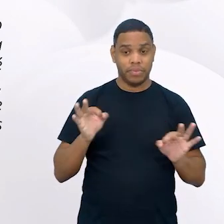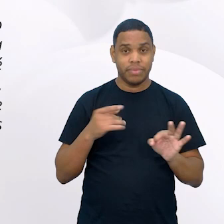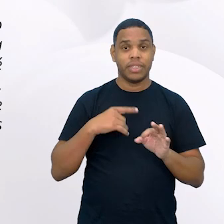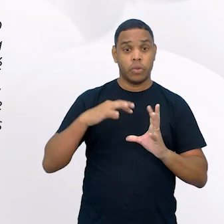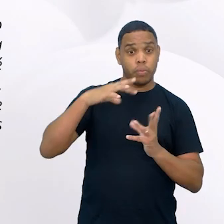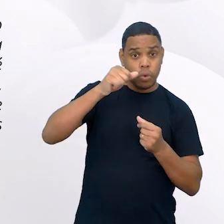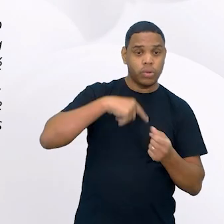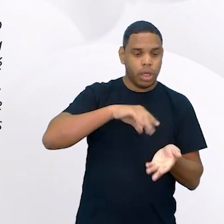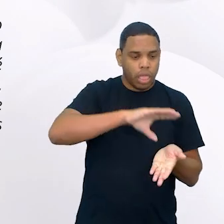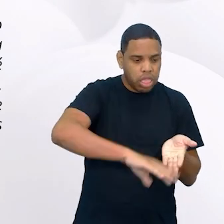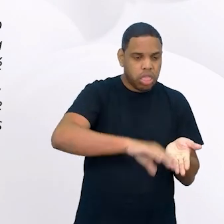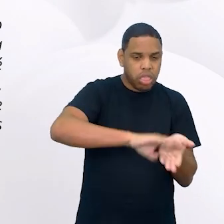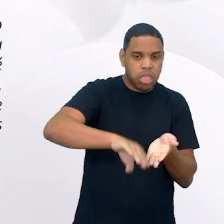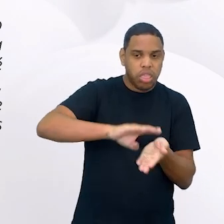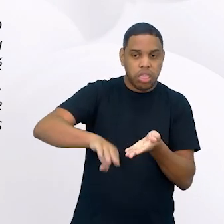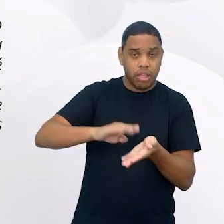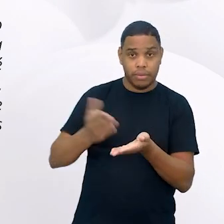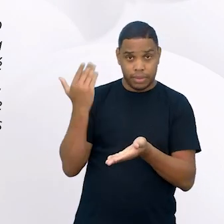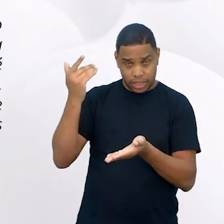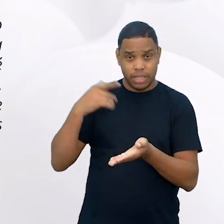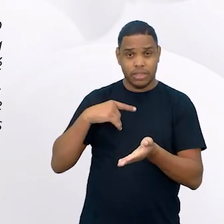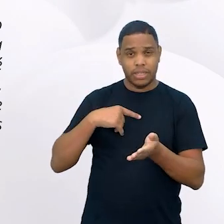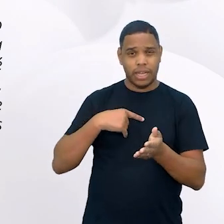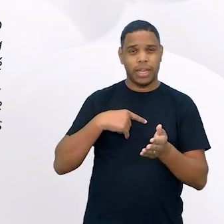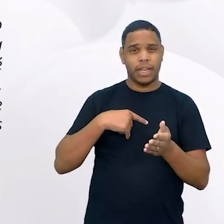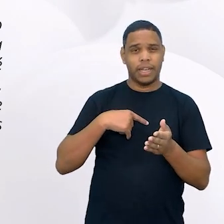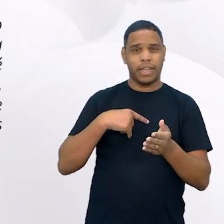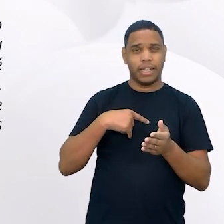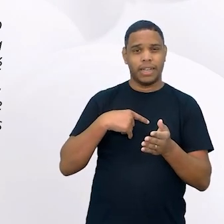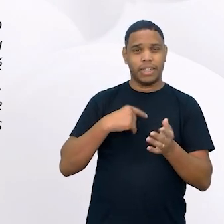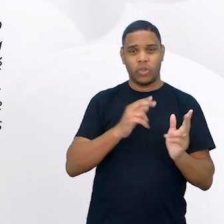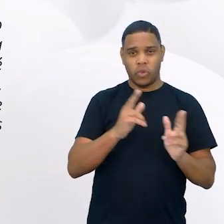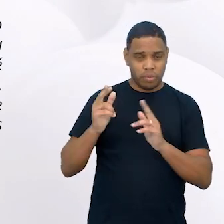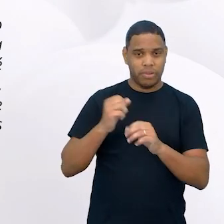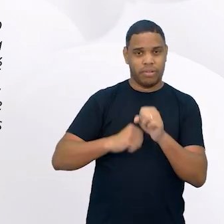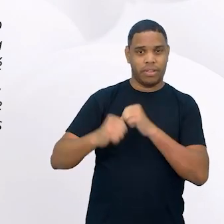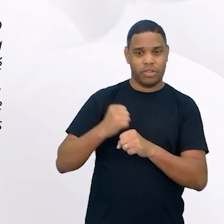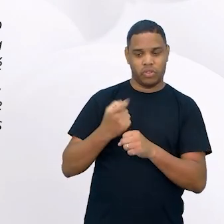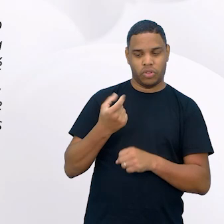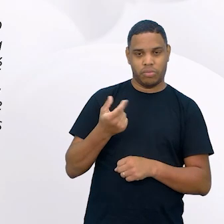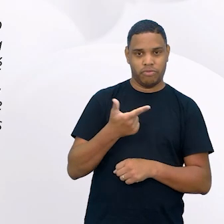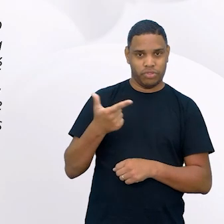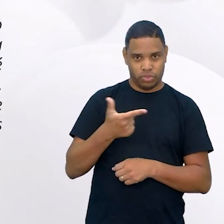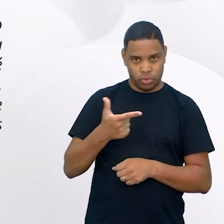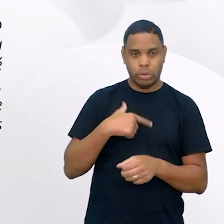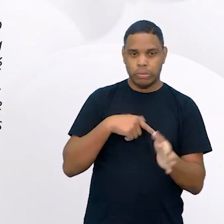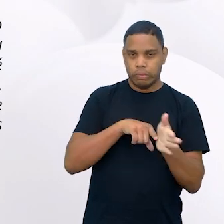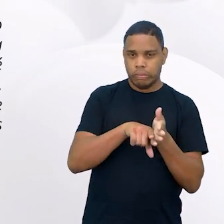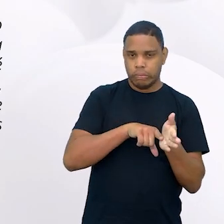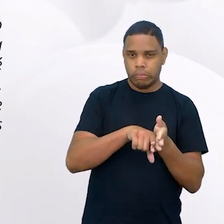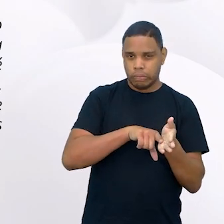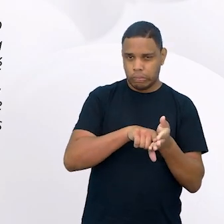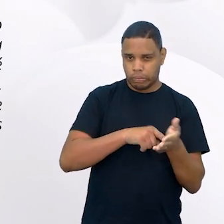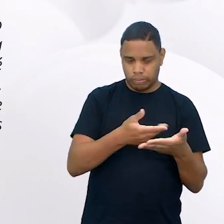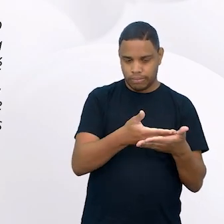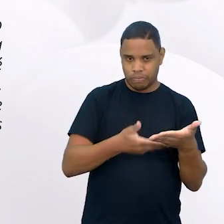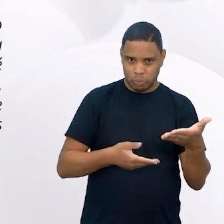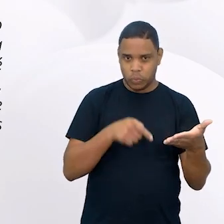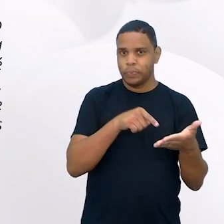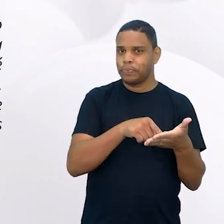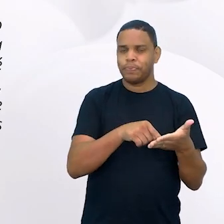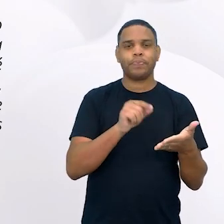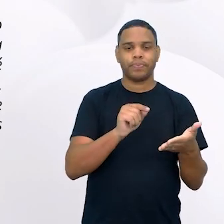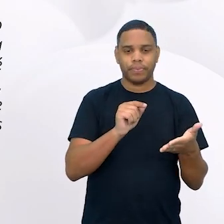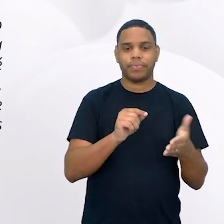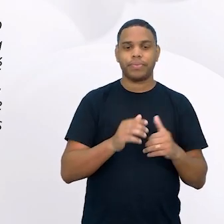desperdiçado. Então, no último documentário que a gente fez agora em 2022, a gente teve acesso a um dado relativo a esse tema, que é o